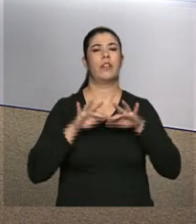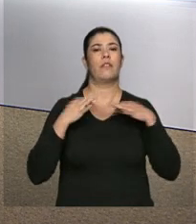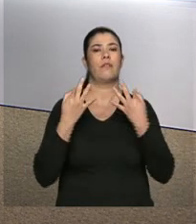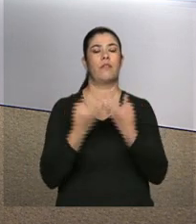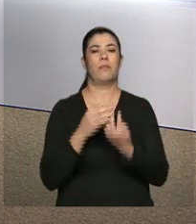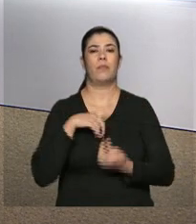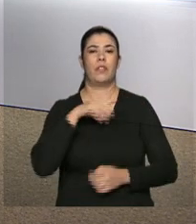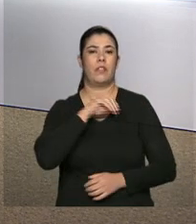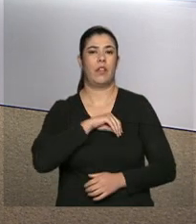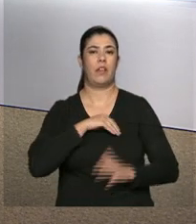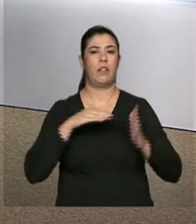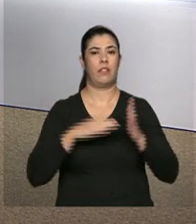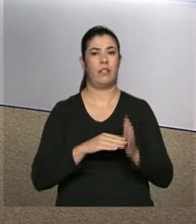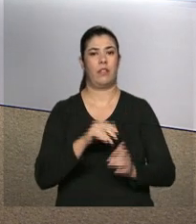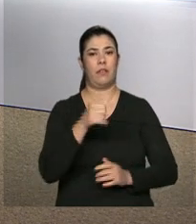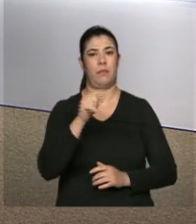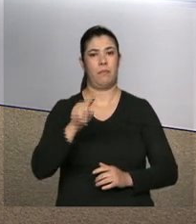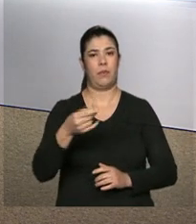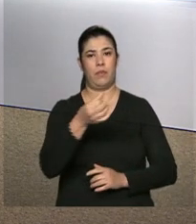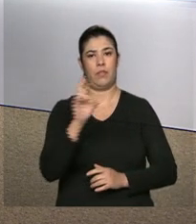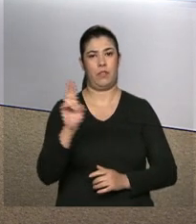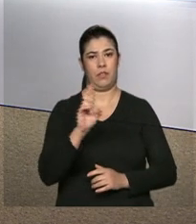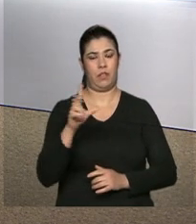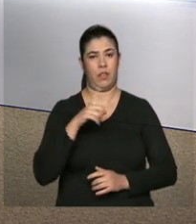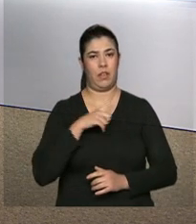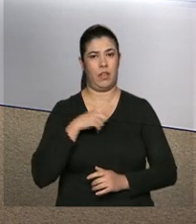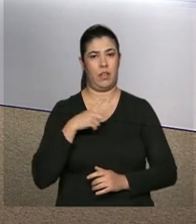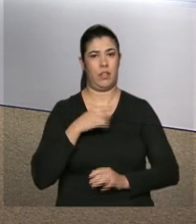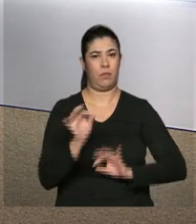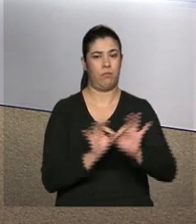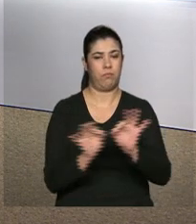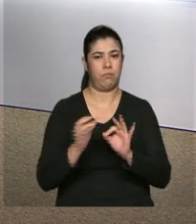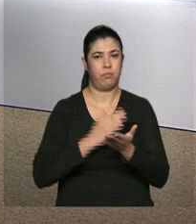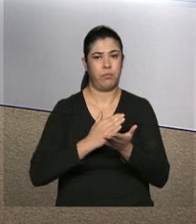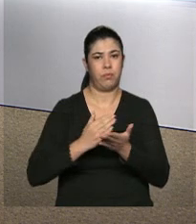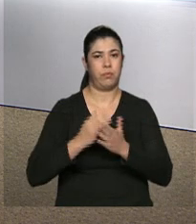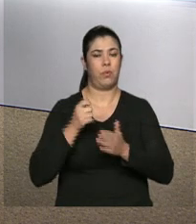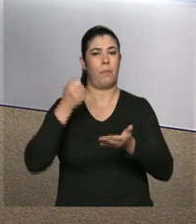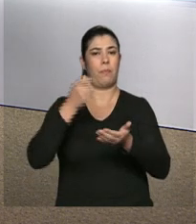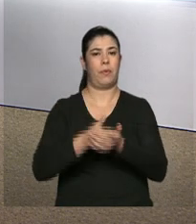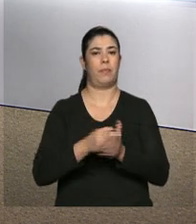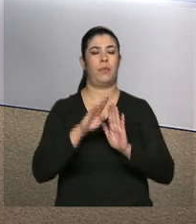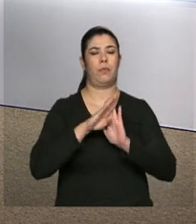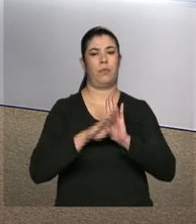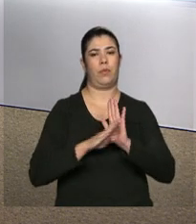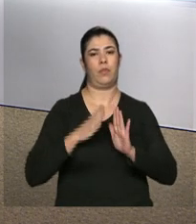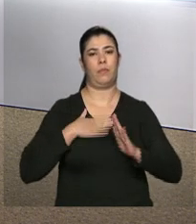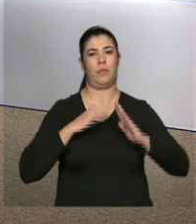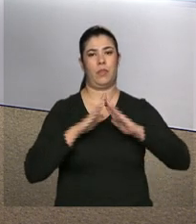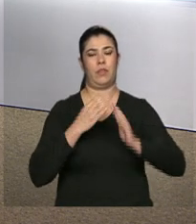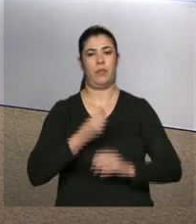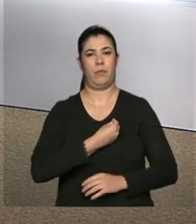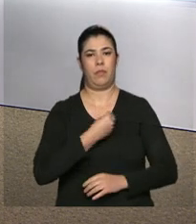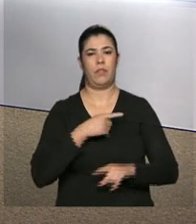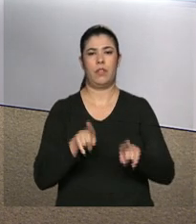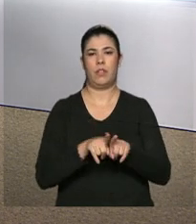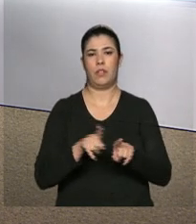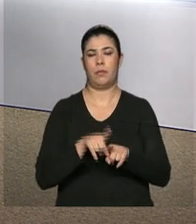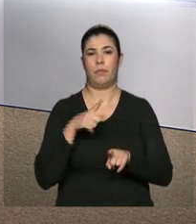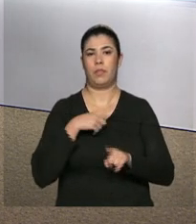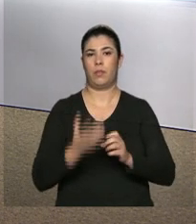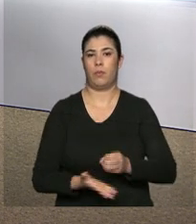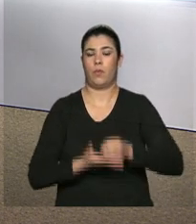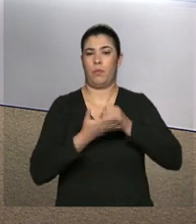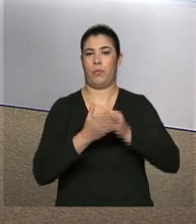renda de até R$ 1.600 contam com um plano de pagamento facilitado pelo programa Minha Casa Minha Vida. Além de contarem